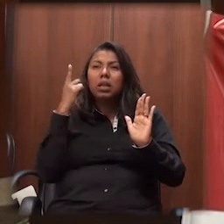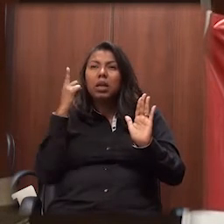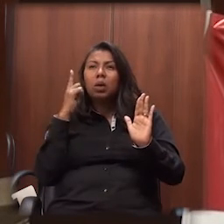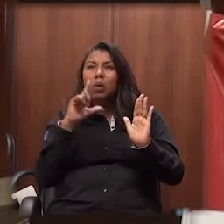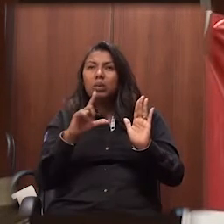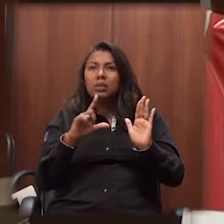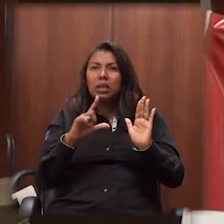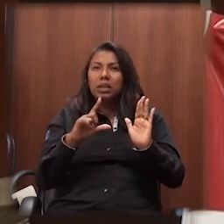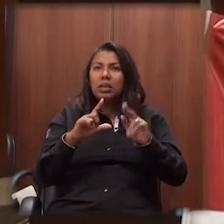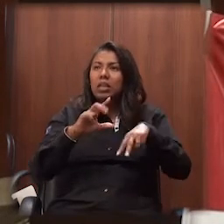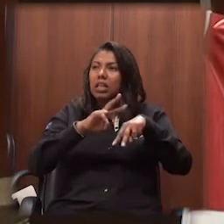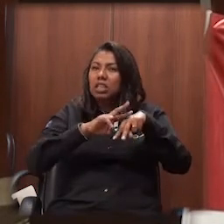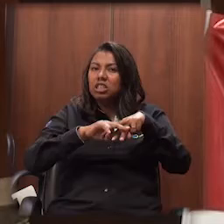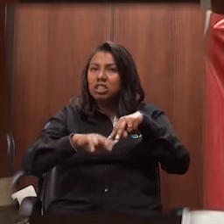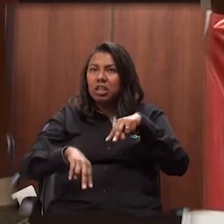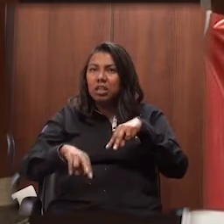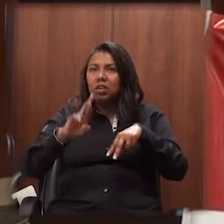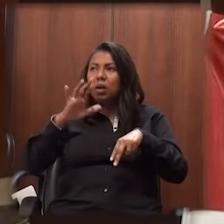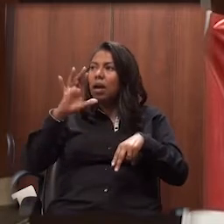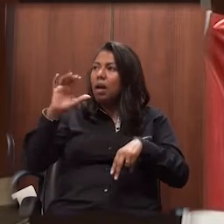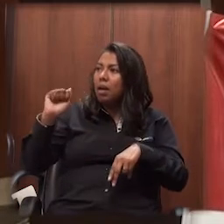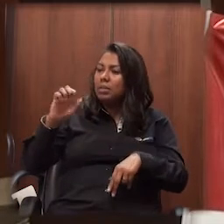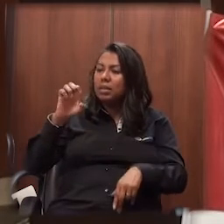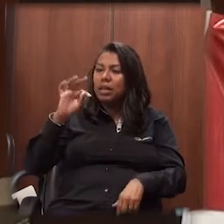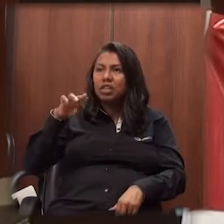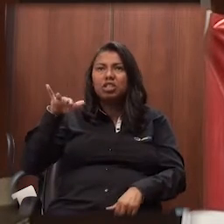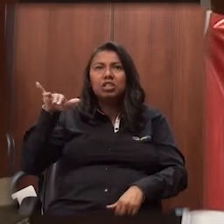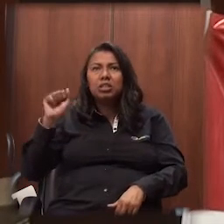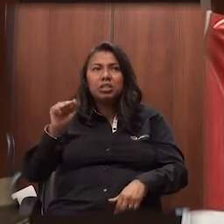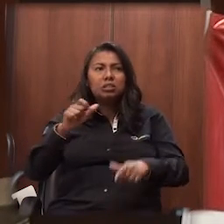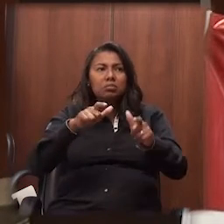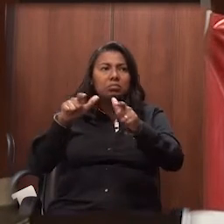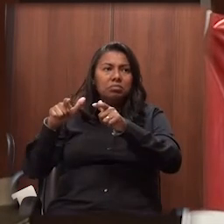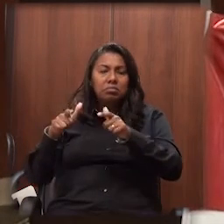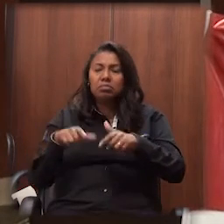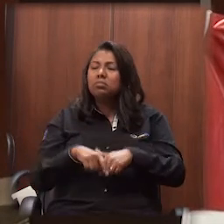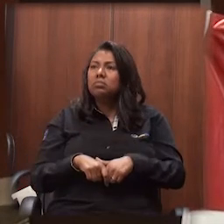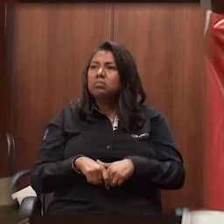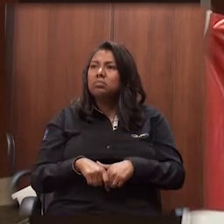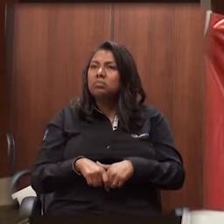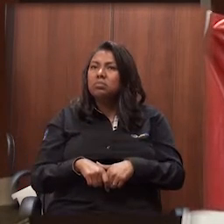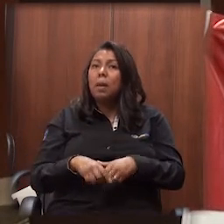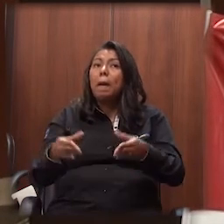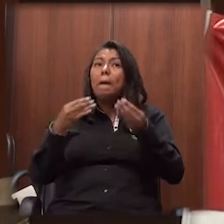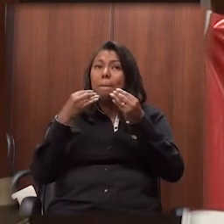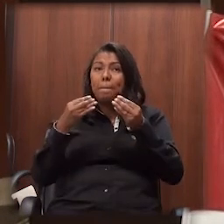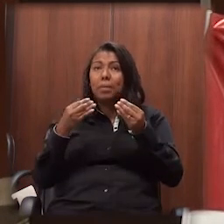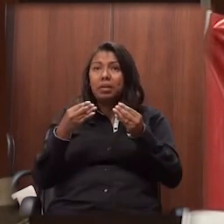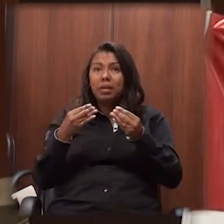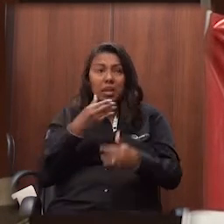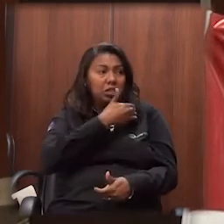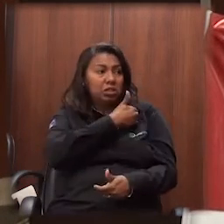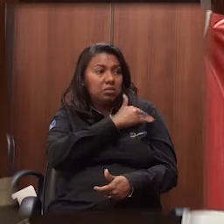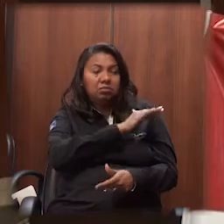de gênero, raça, etnia e classe para fazer o enfrentamento das